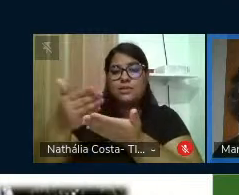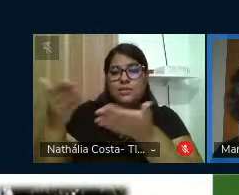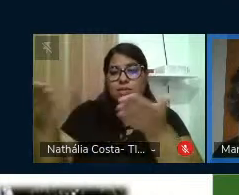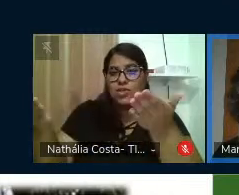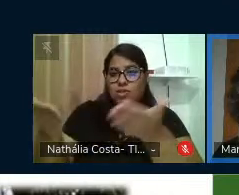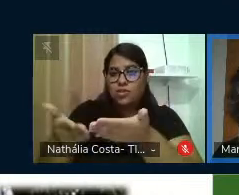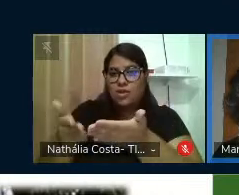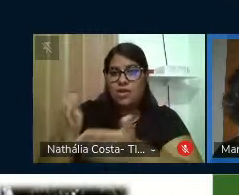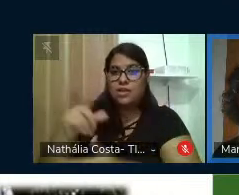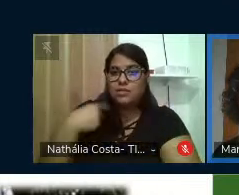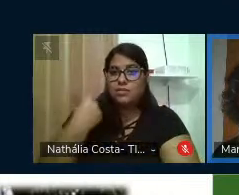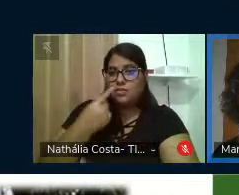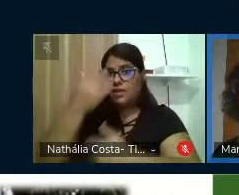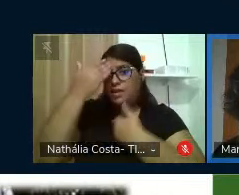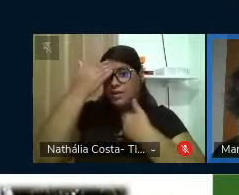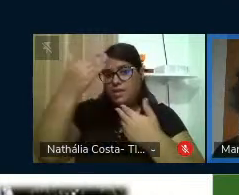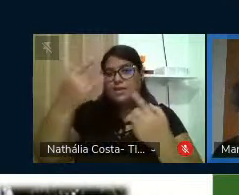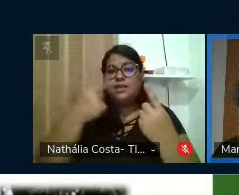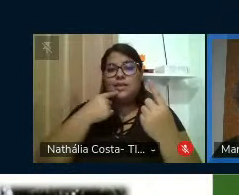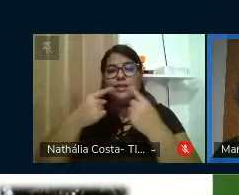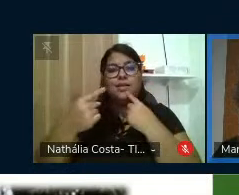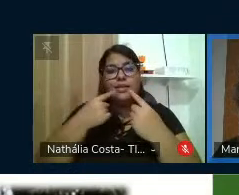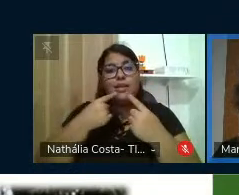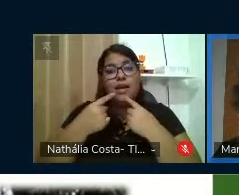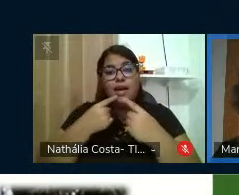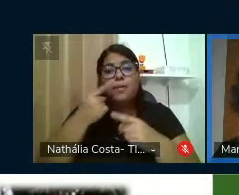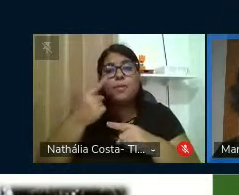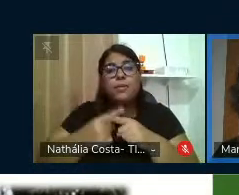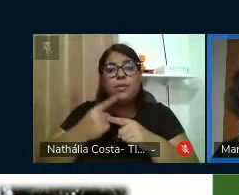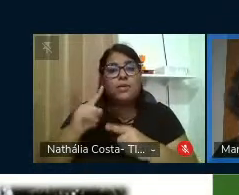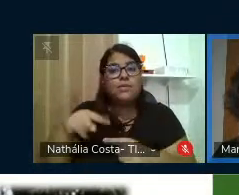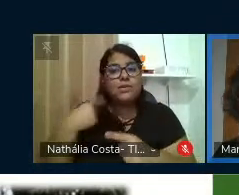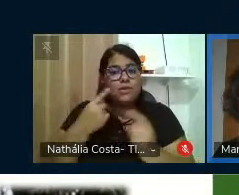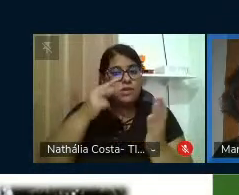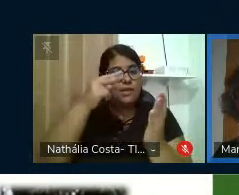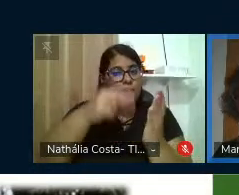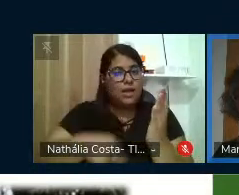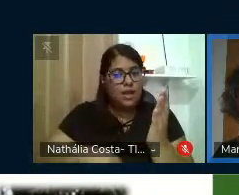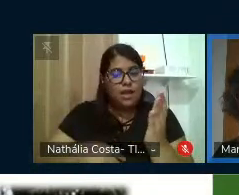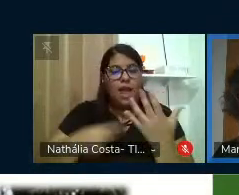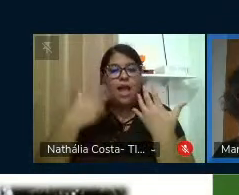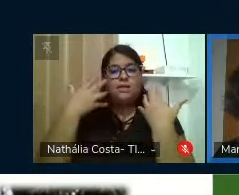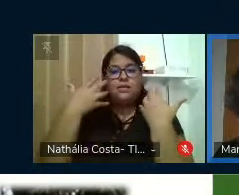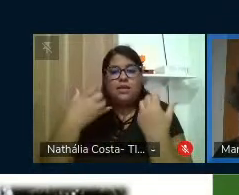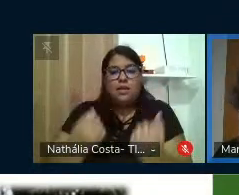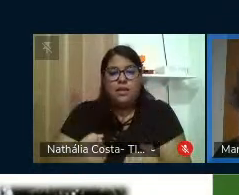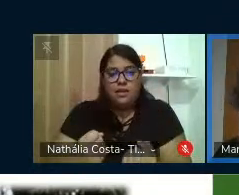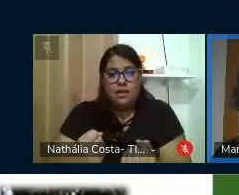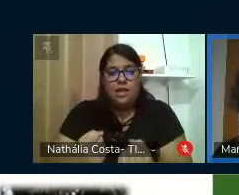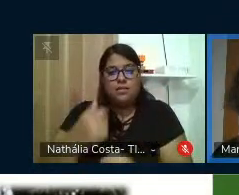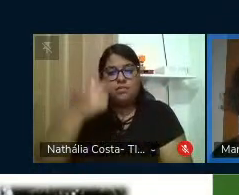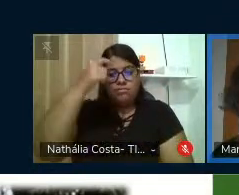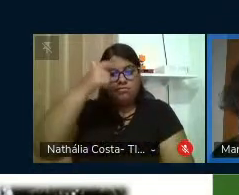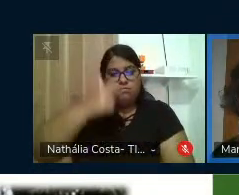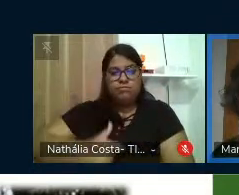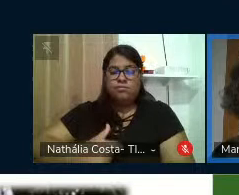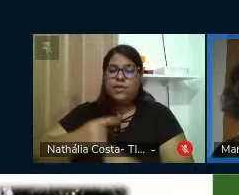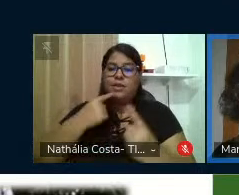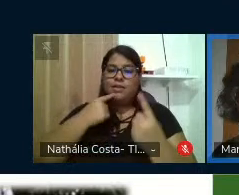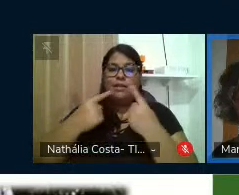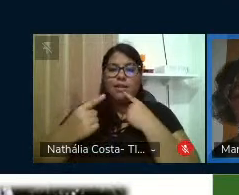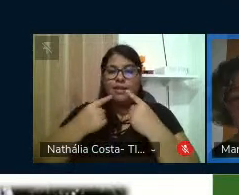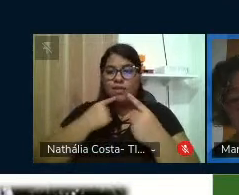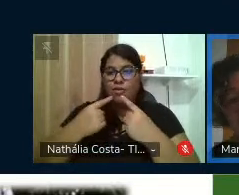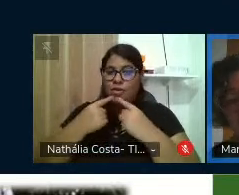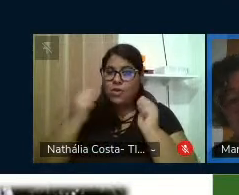agradecemos pelo diálogo, pois quando lemos, assumimos a postura de dialogar